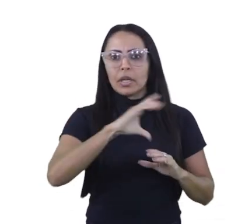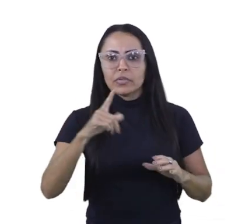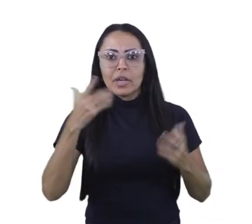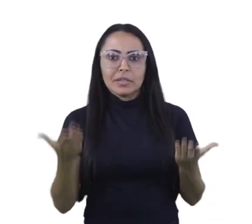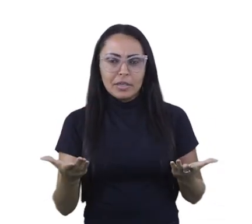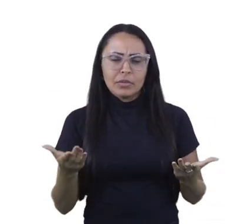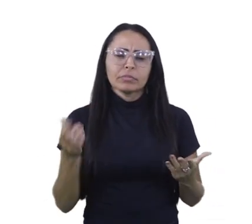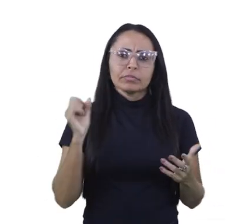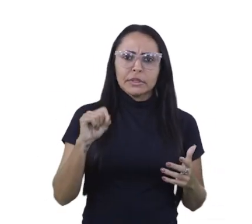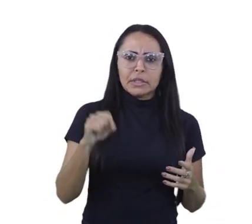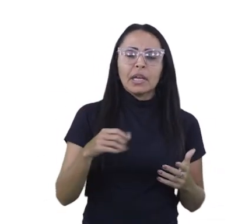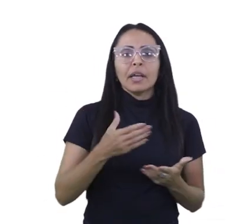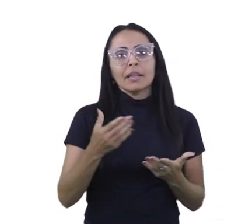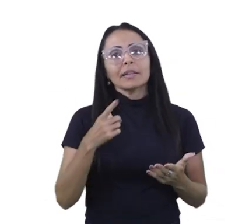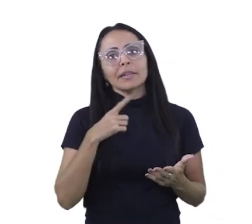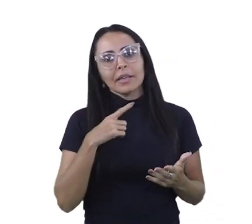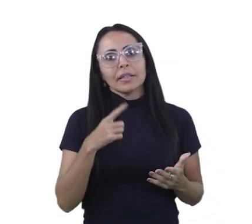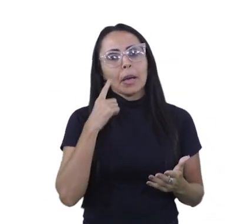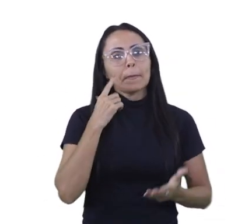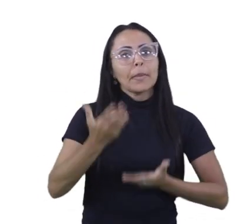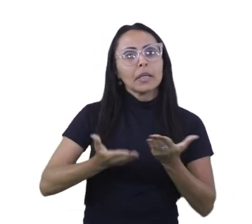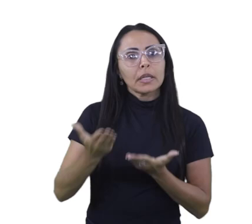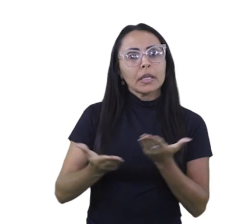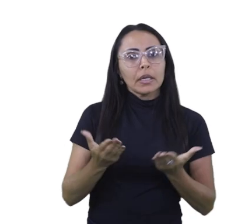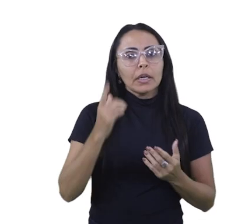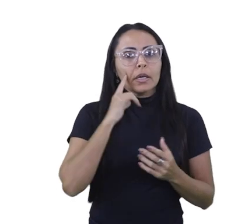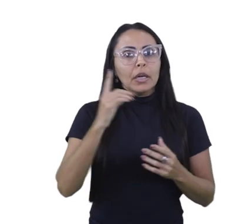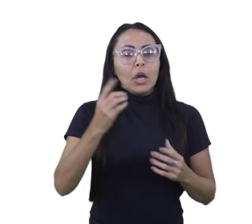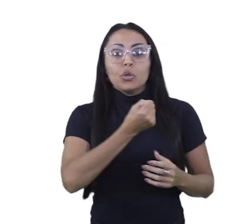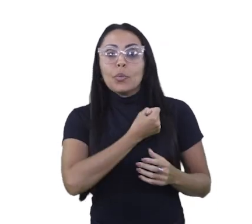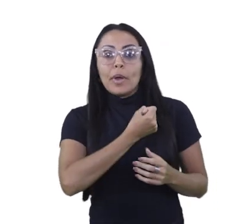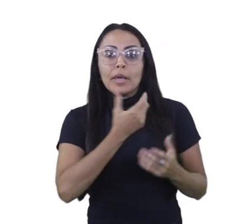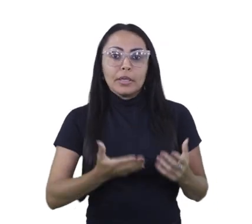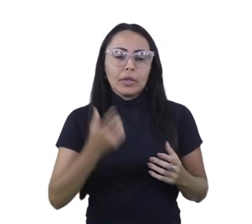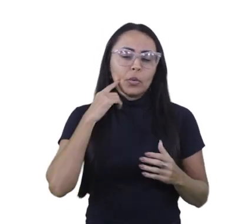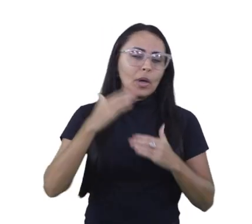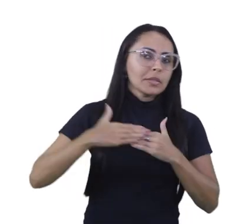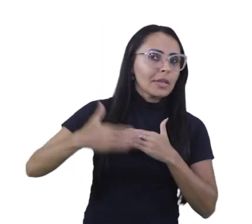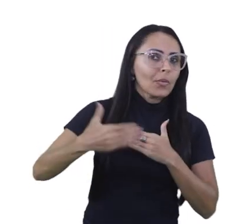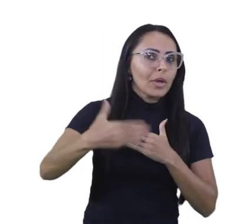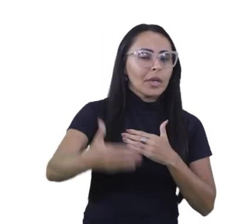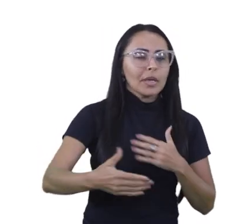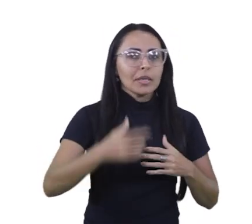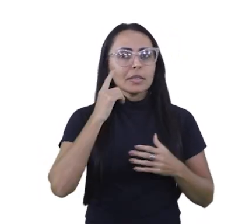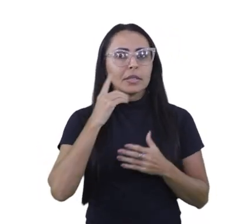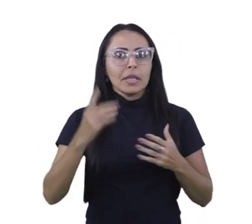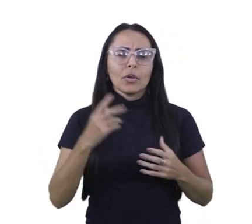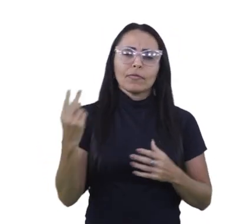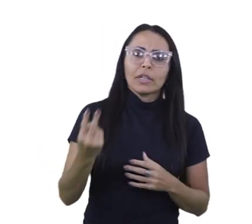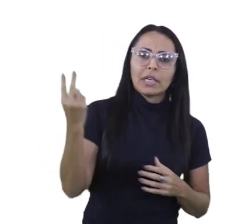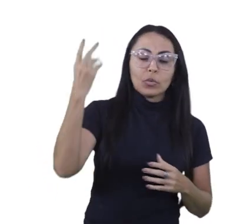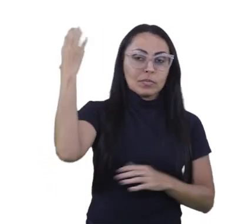classificação, ela tende, né, a partir de uma lógica numérica, de uma sequência numérica, de uma organização, né,